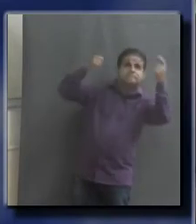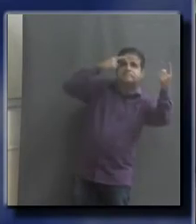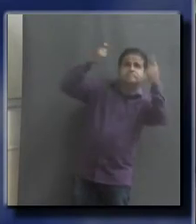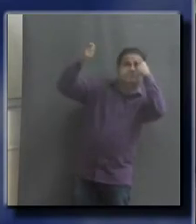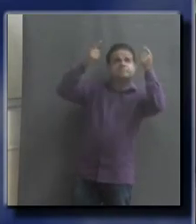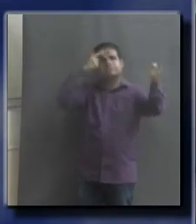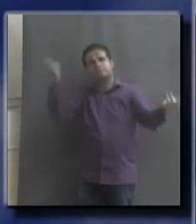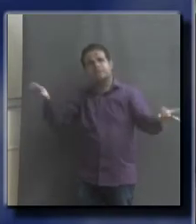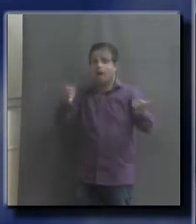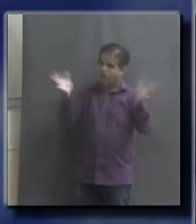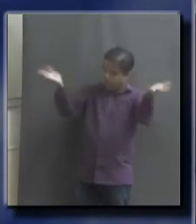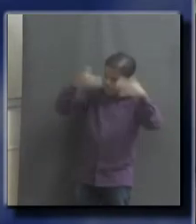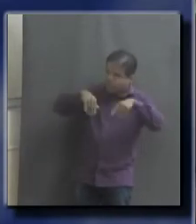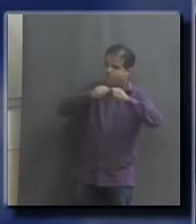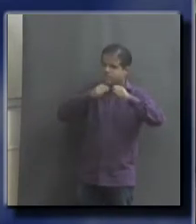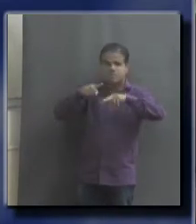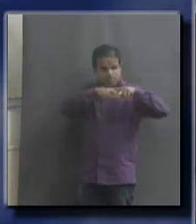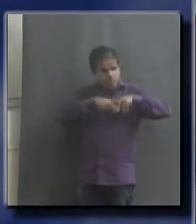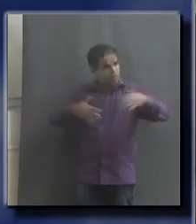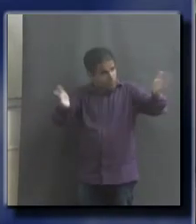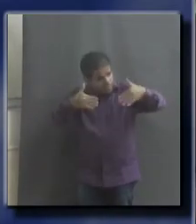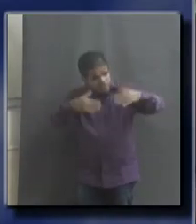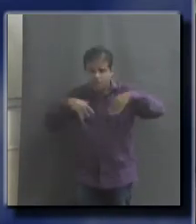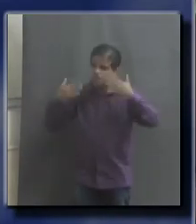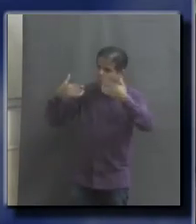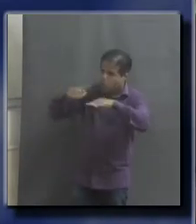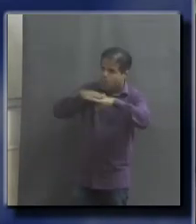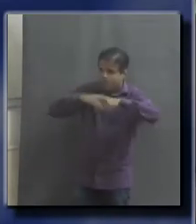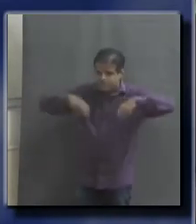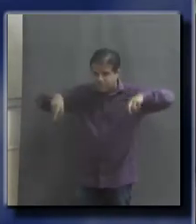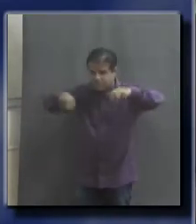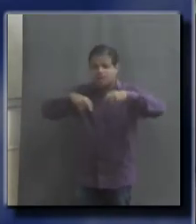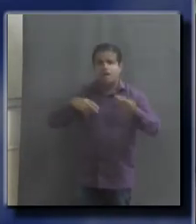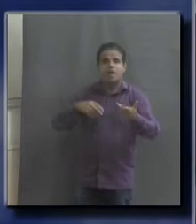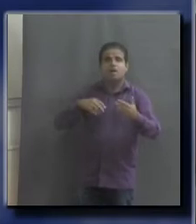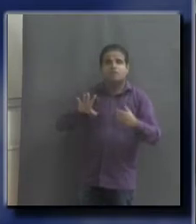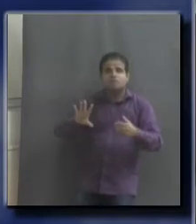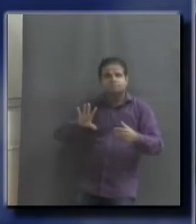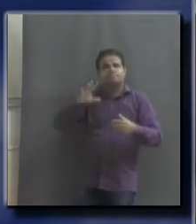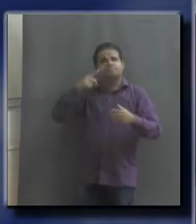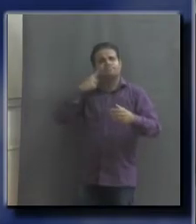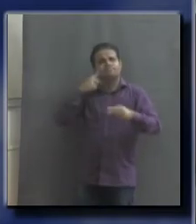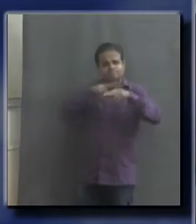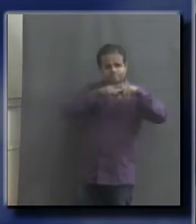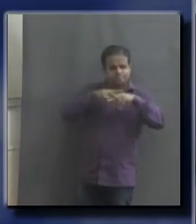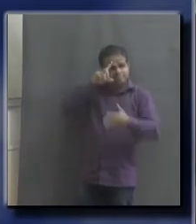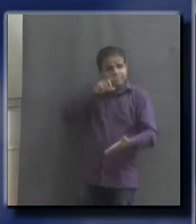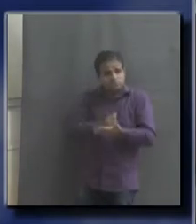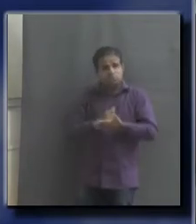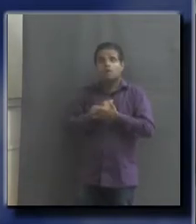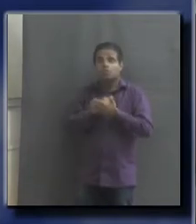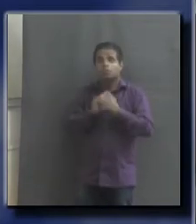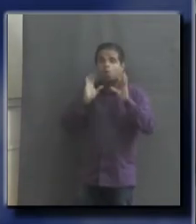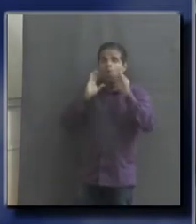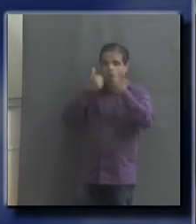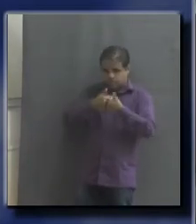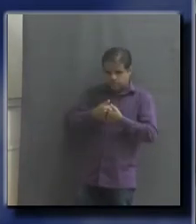bom, vamos fazer essas revisões. Pela resolução do Conselho Nacional de Saúde, a